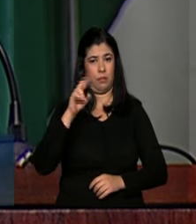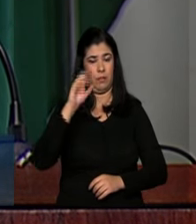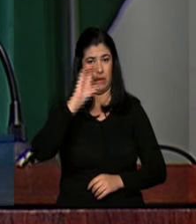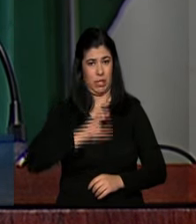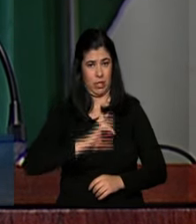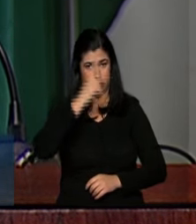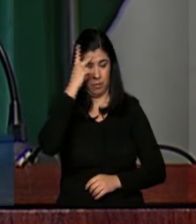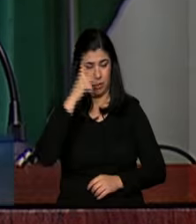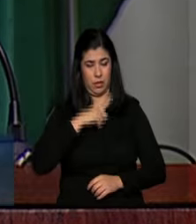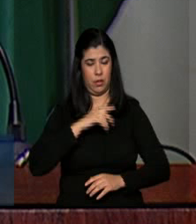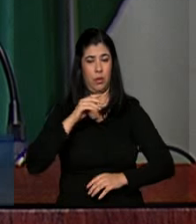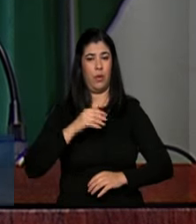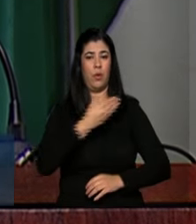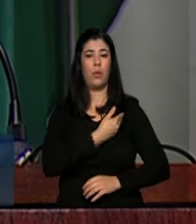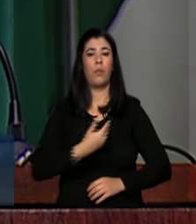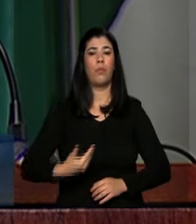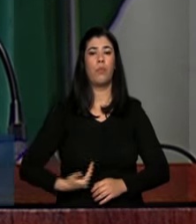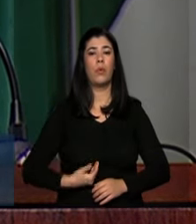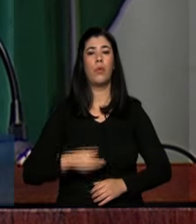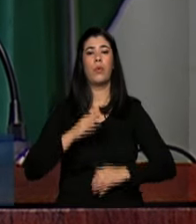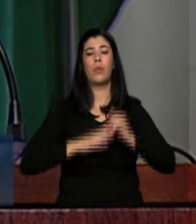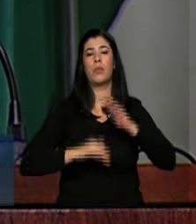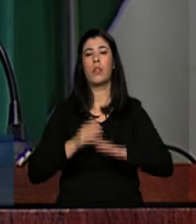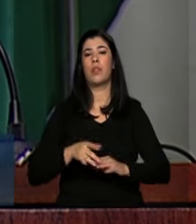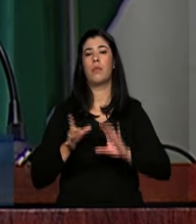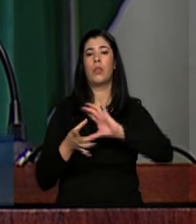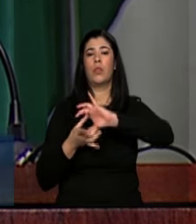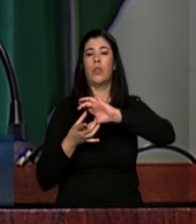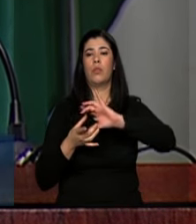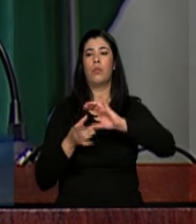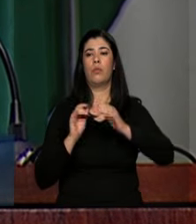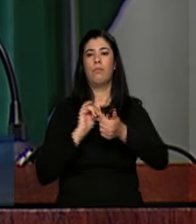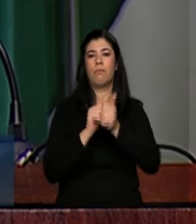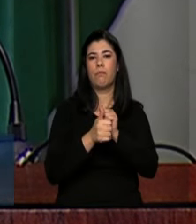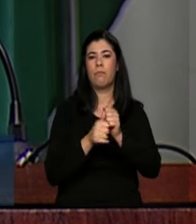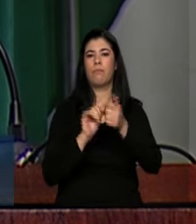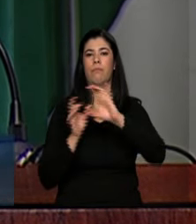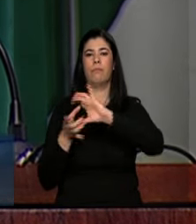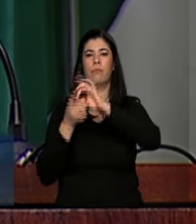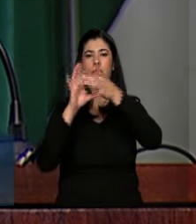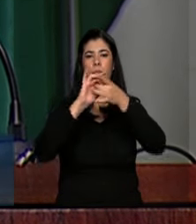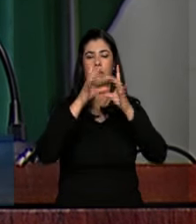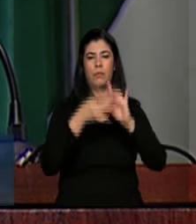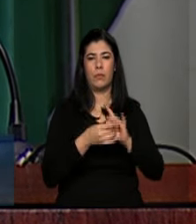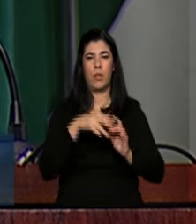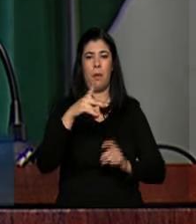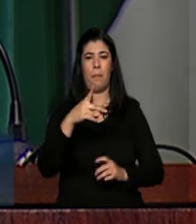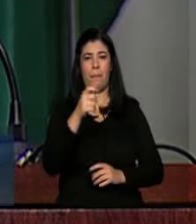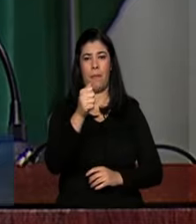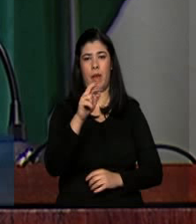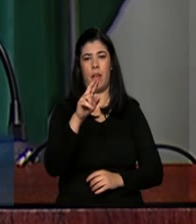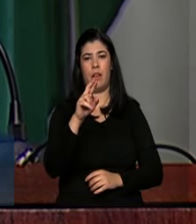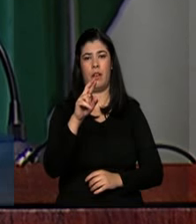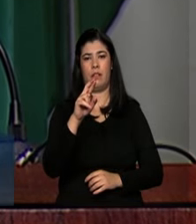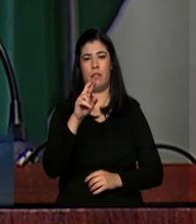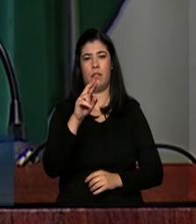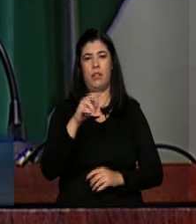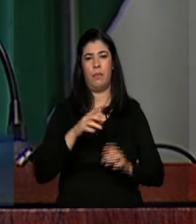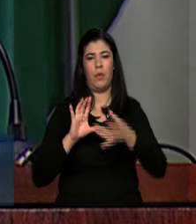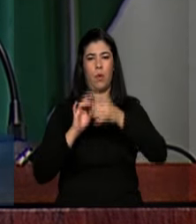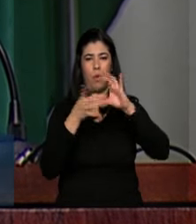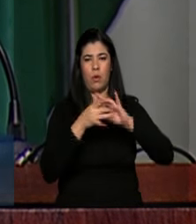se refere à realização dos Jogos Olímpicos e Paralímpicos do Rio de Janeiro. Iniciamos intenso diálogo com a